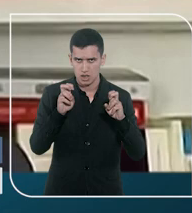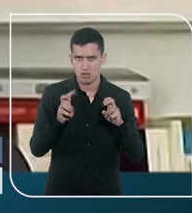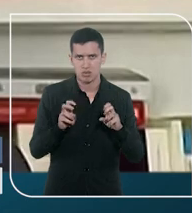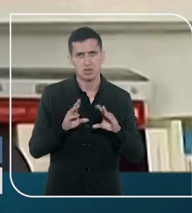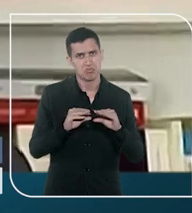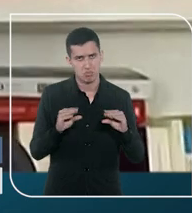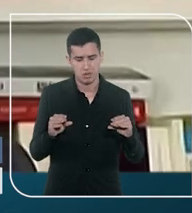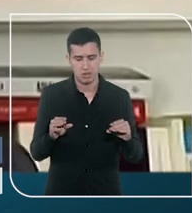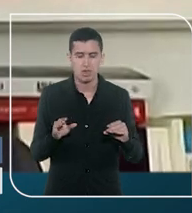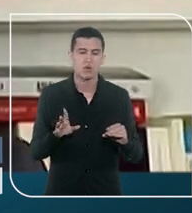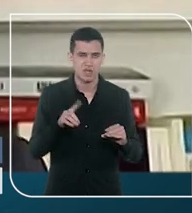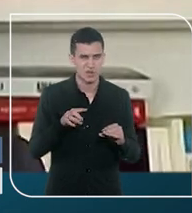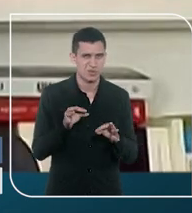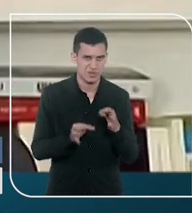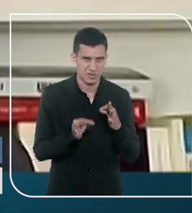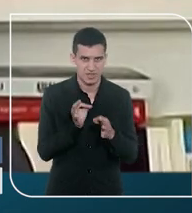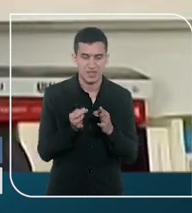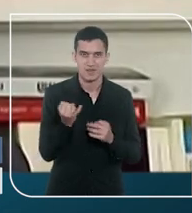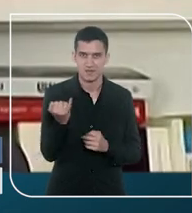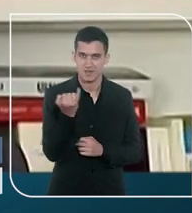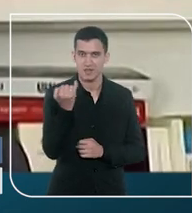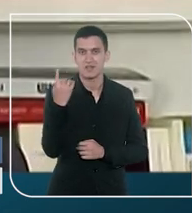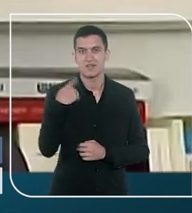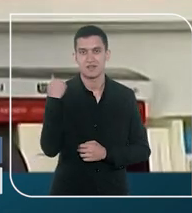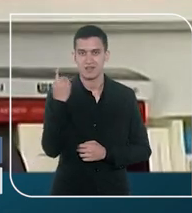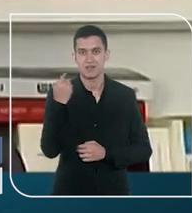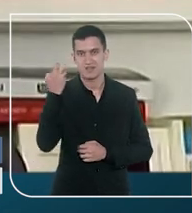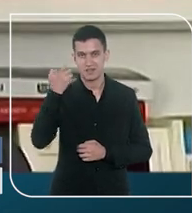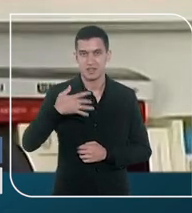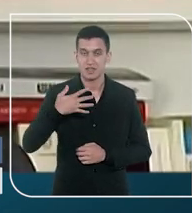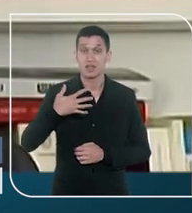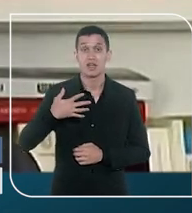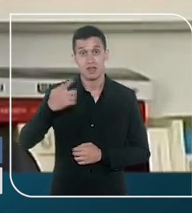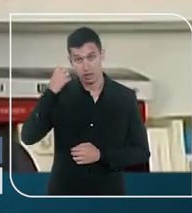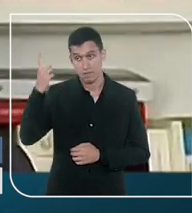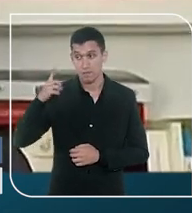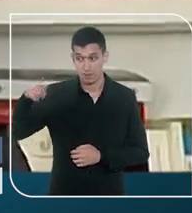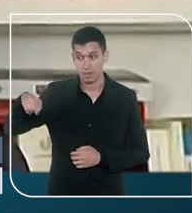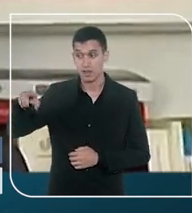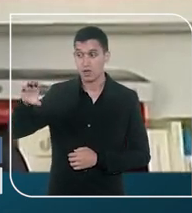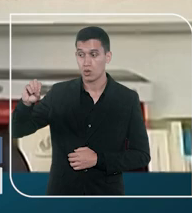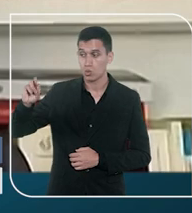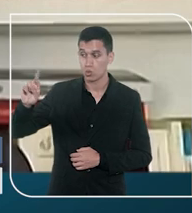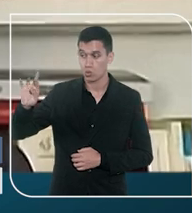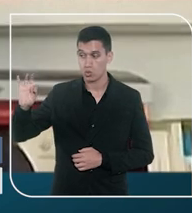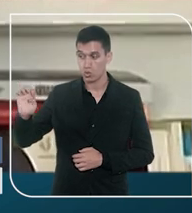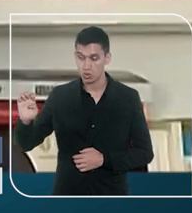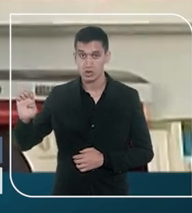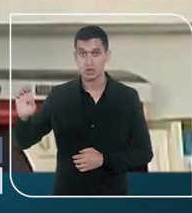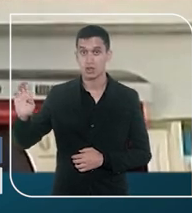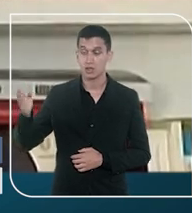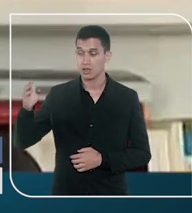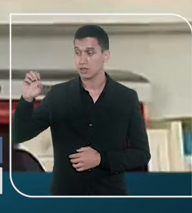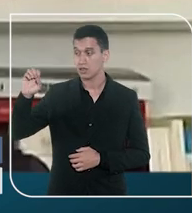é um julgado que vale a pena a gente mencionar, repito, é da Corte Especial do STJ de 2021, de relatoria da